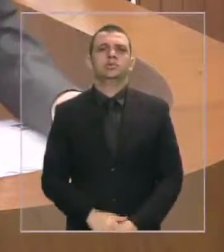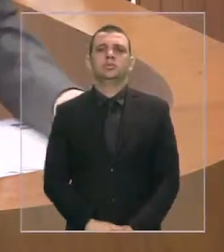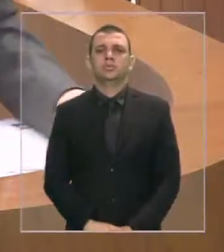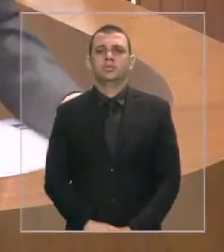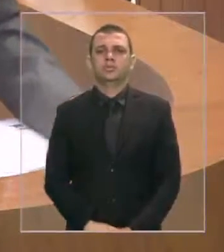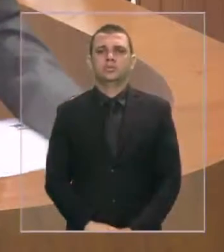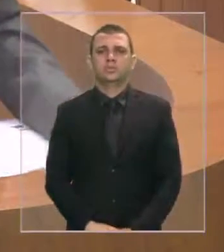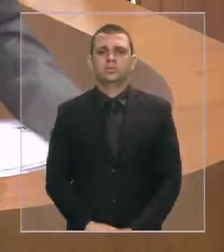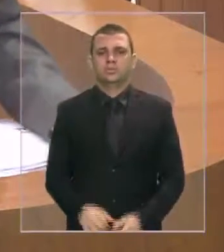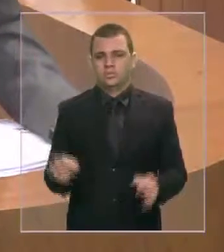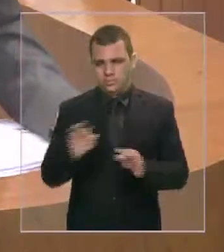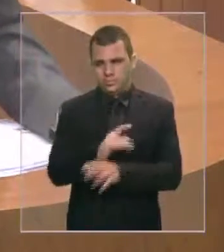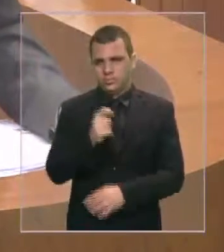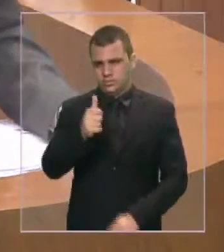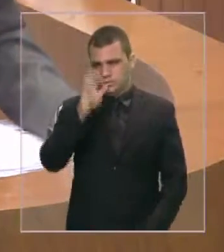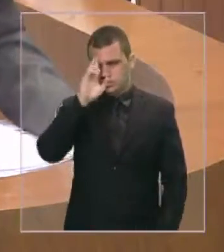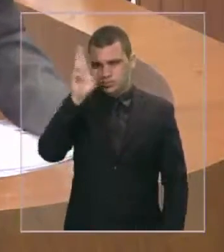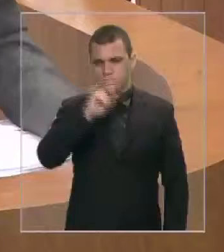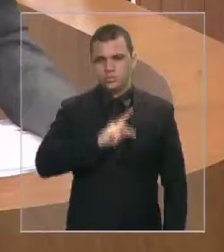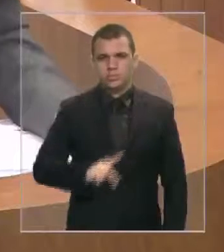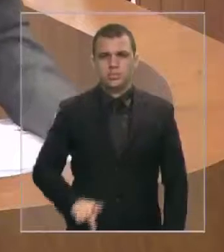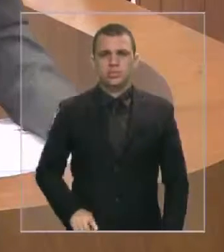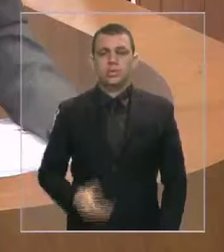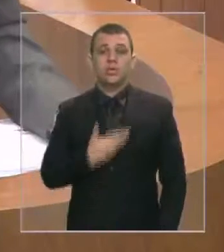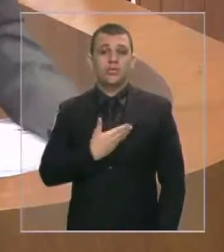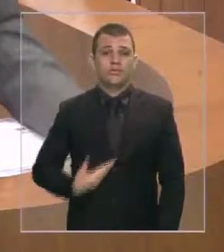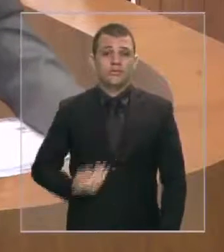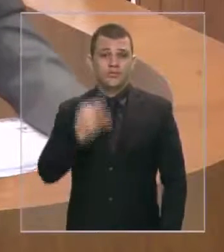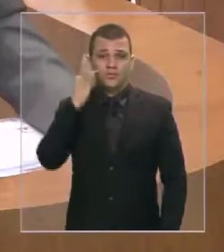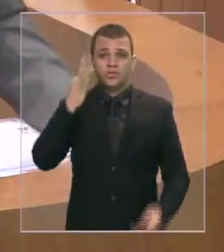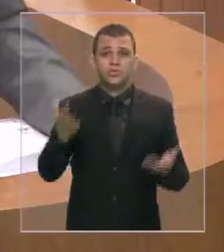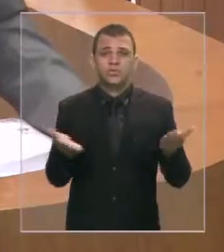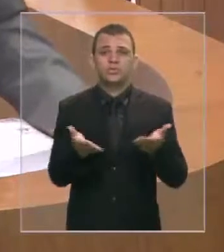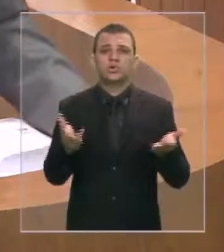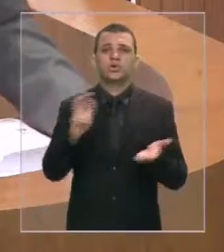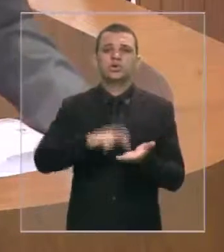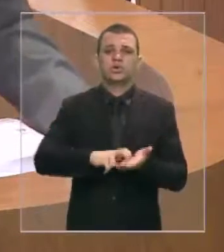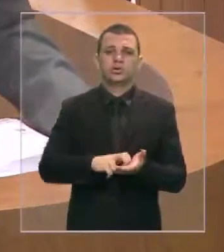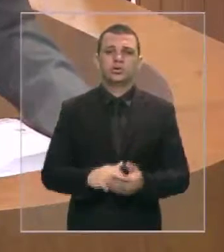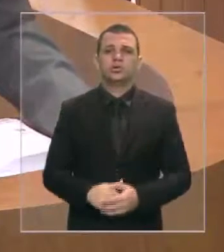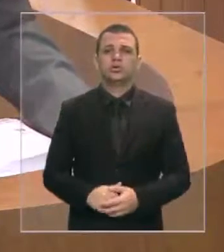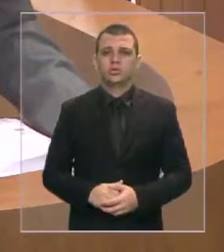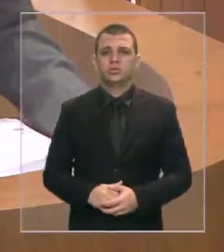Já concluindo, senhor presidente, o governador Flávio Dino já disse hoje de manhã: